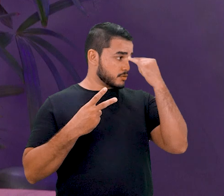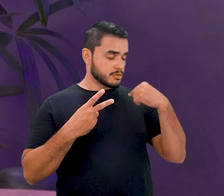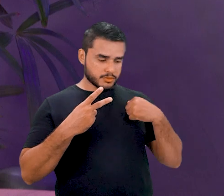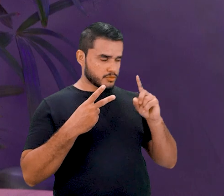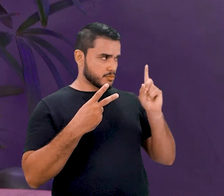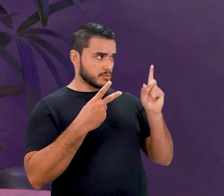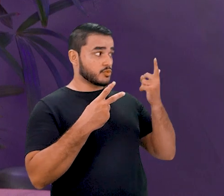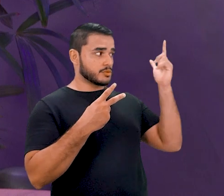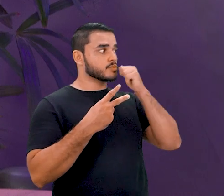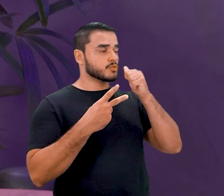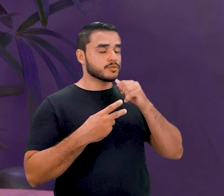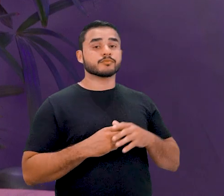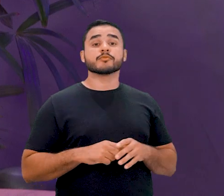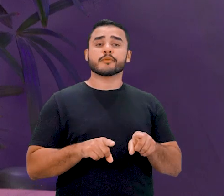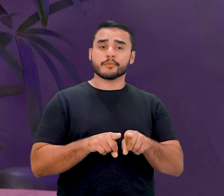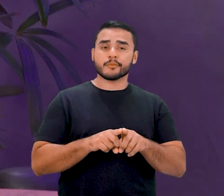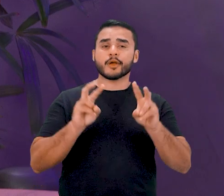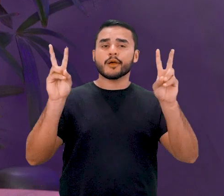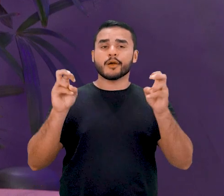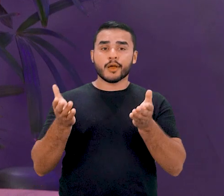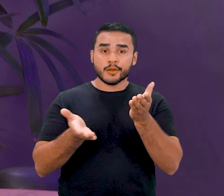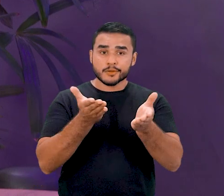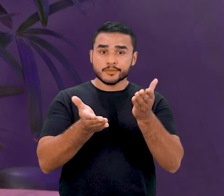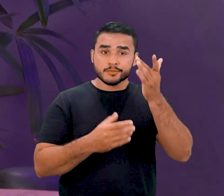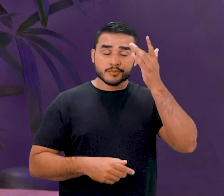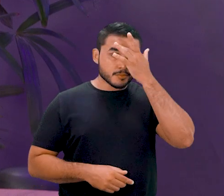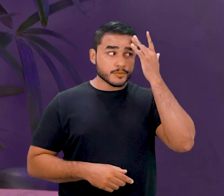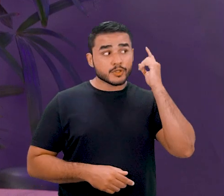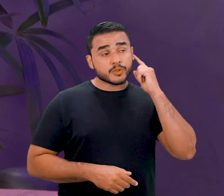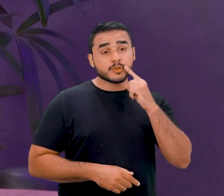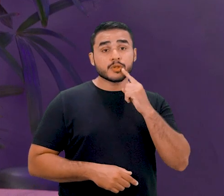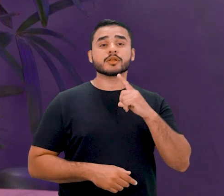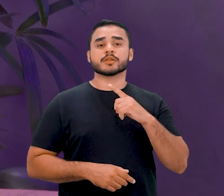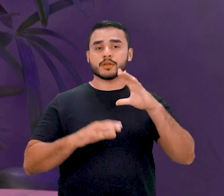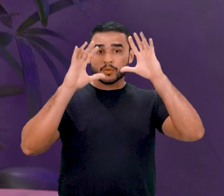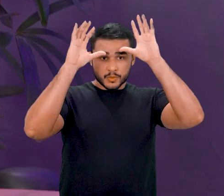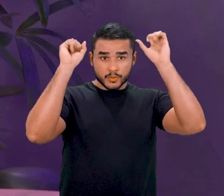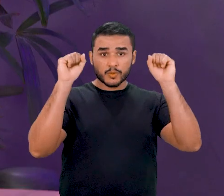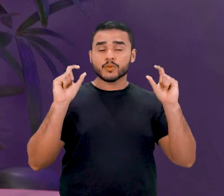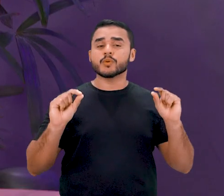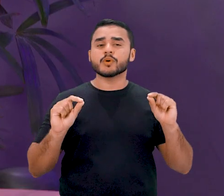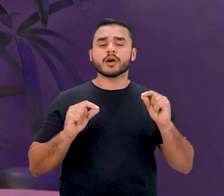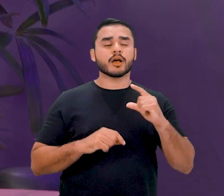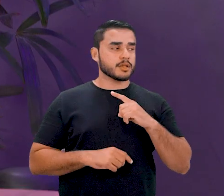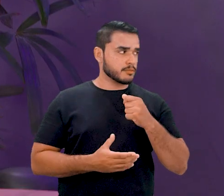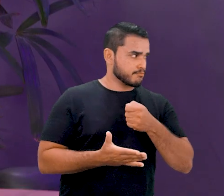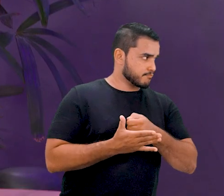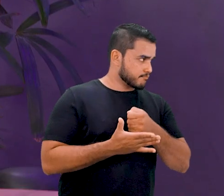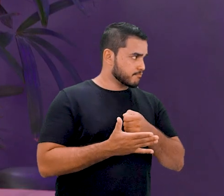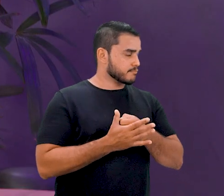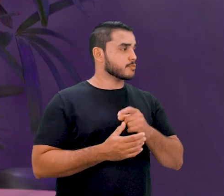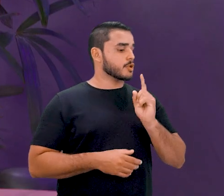o atendimento a pessoas surdas. Recentemente, o Conselho Federal, ele dispôs de uma resolução que fala do atendimento